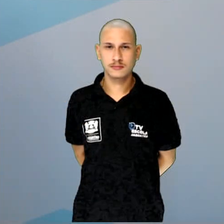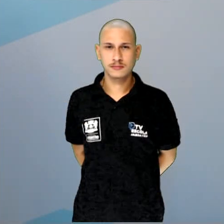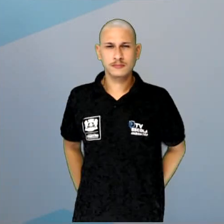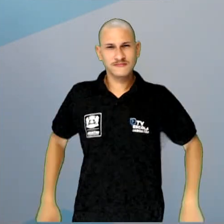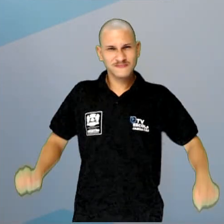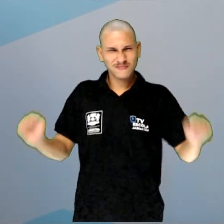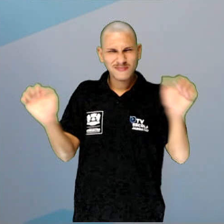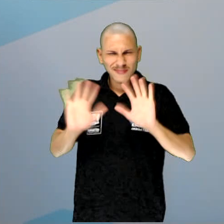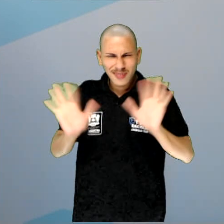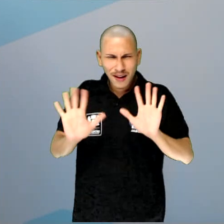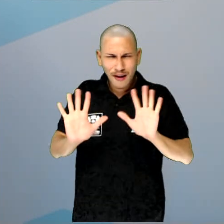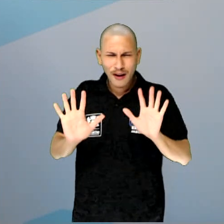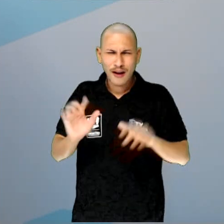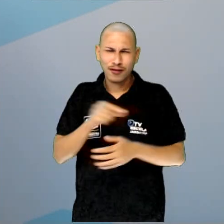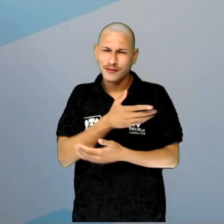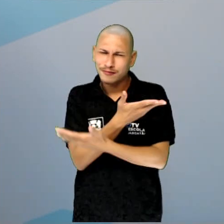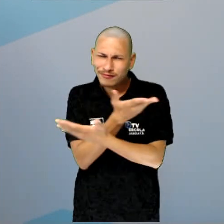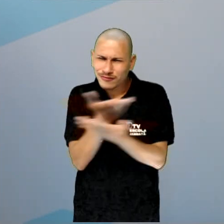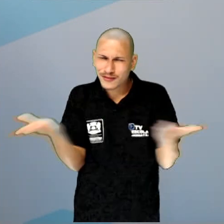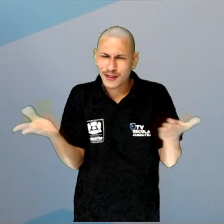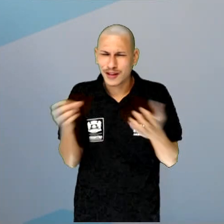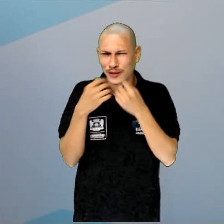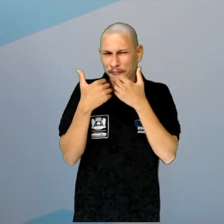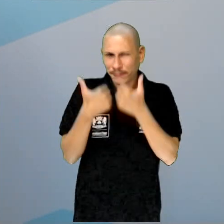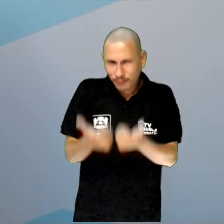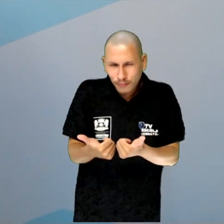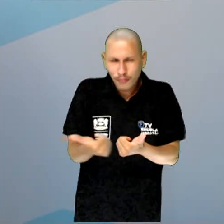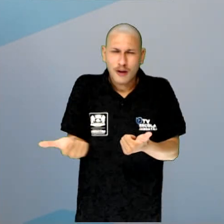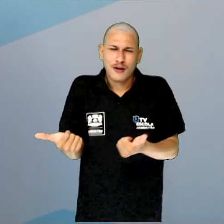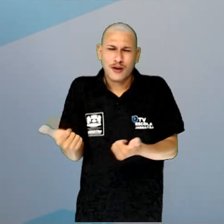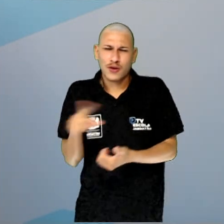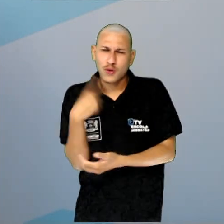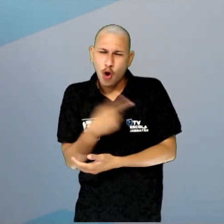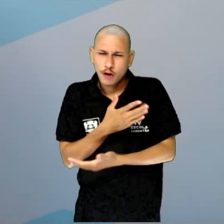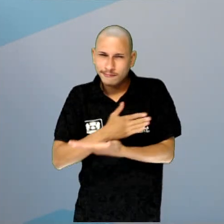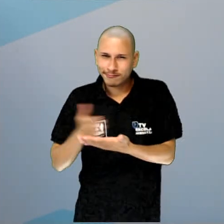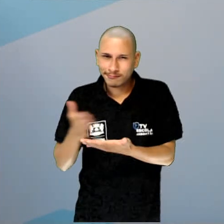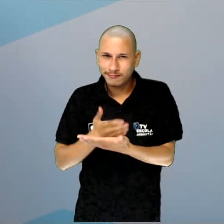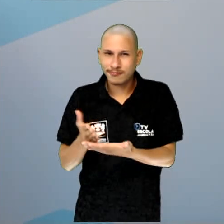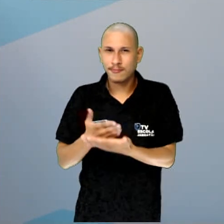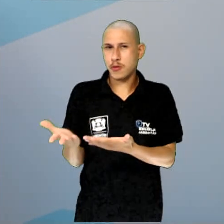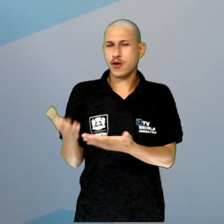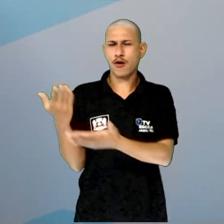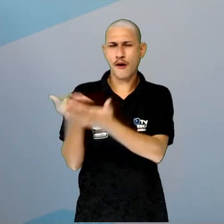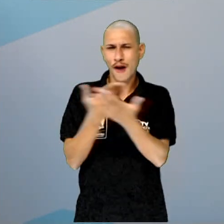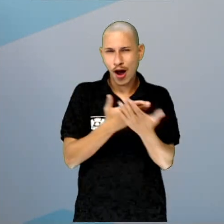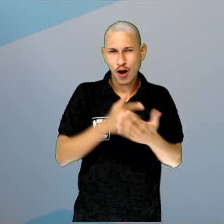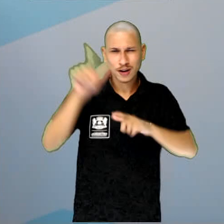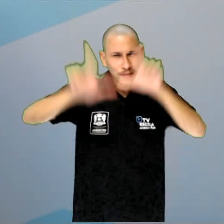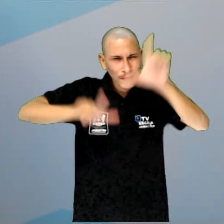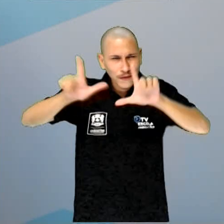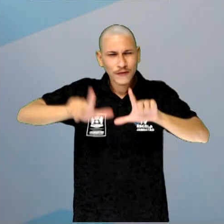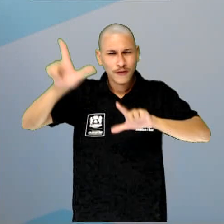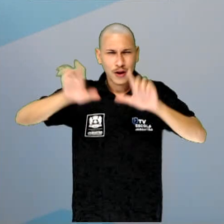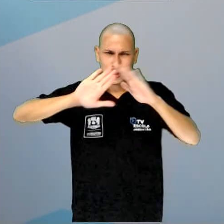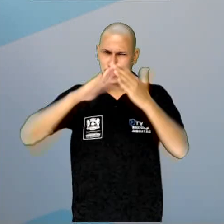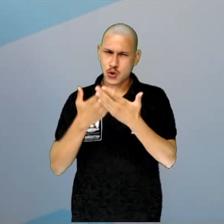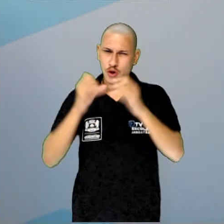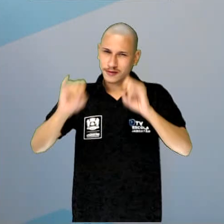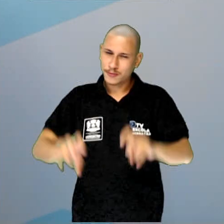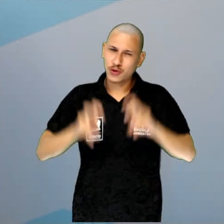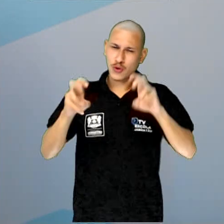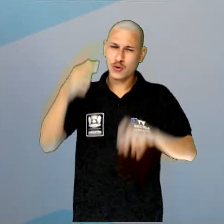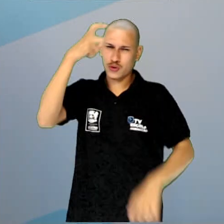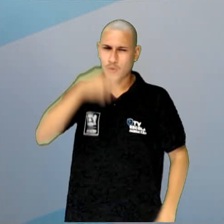Olá, minha gente, alunas e alunos de Jaboatão dos Guararapes. Vamos começar mais uma aula do TV Escola Jaboatão. Eu